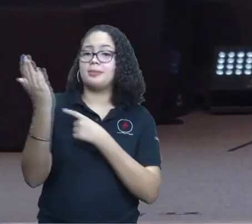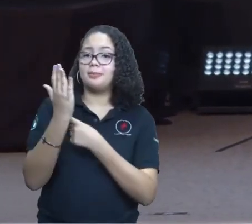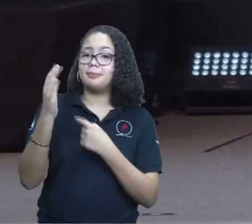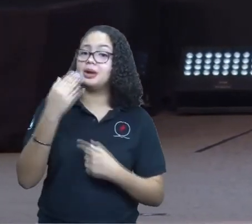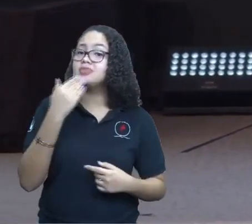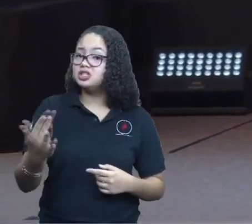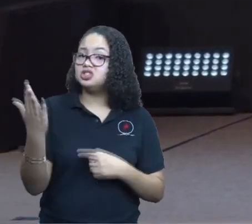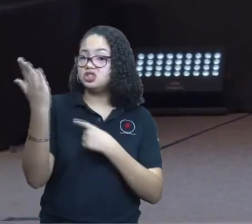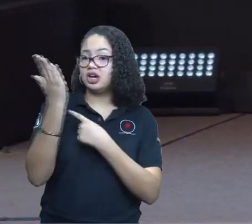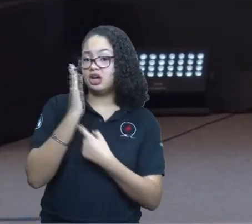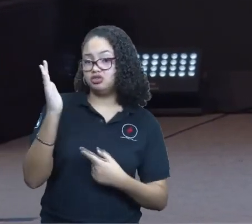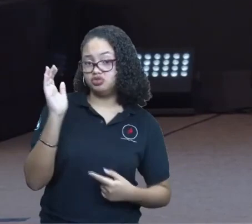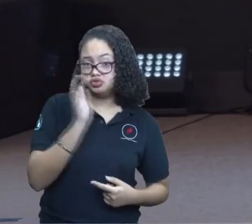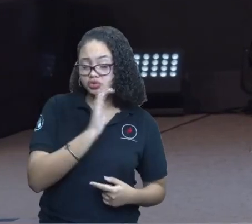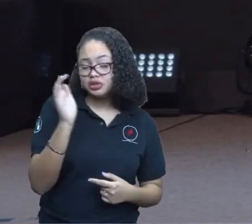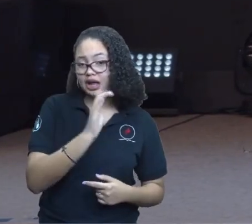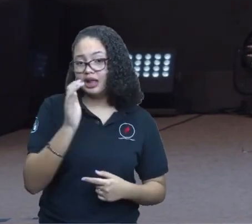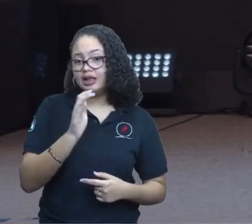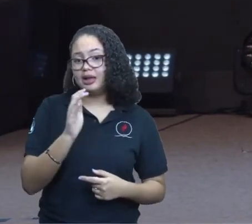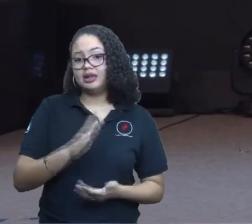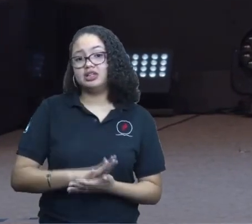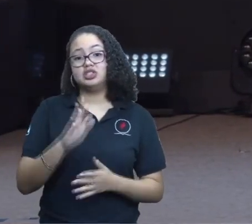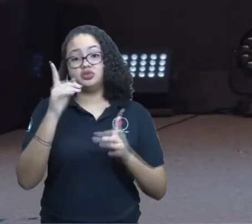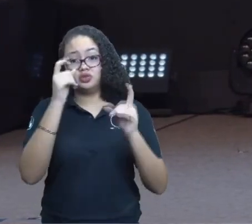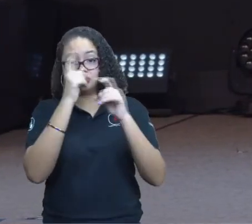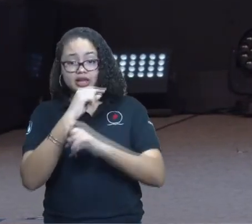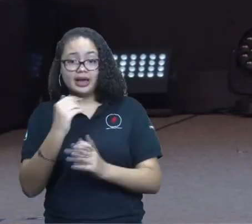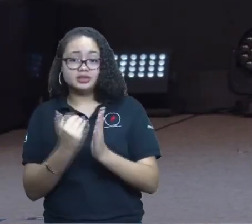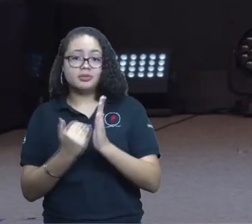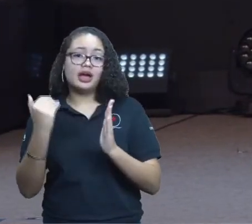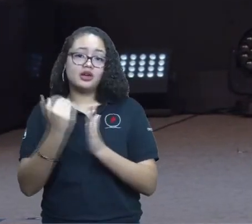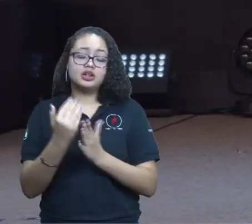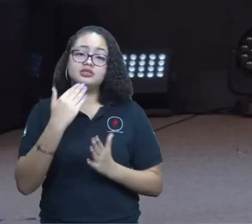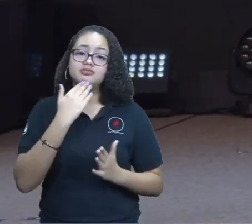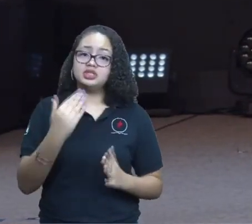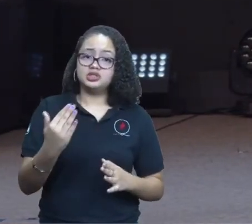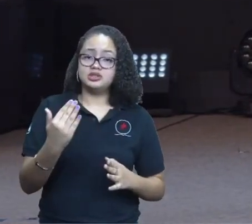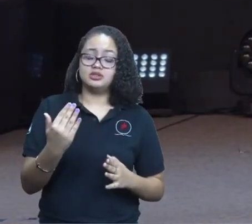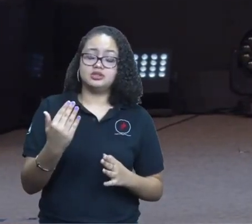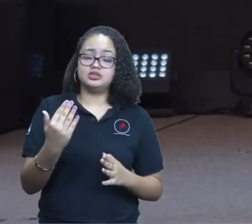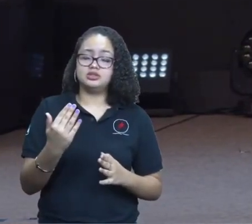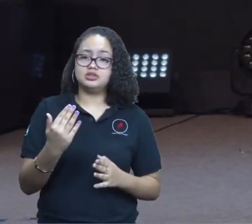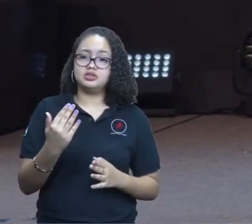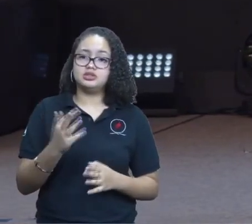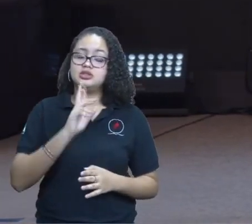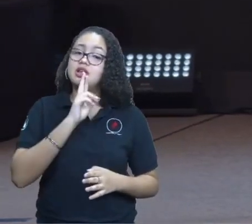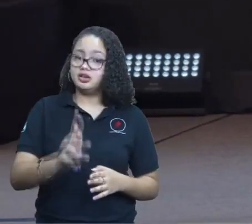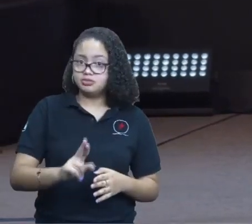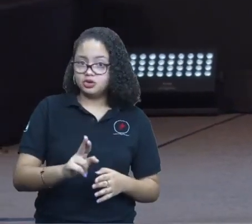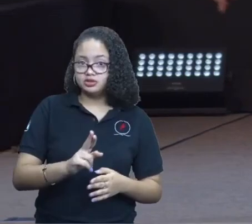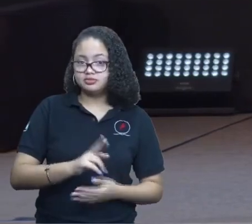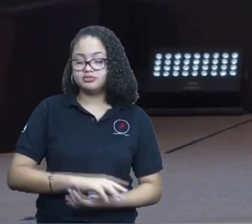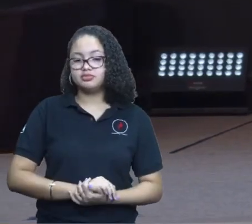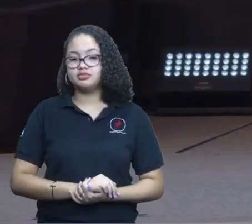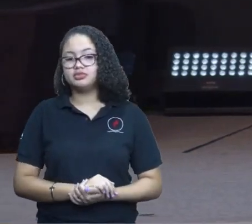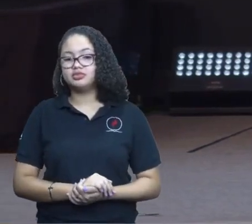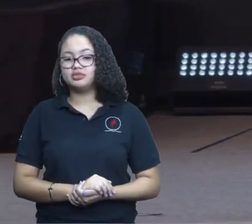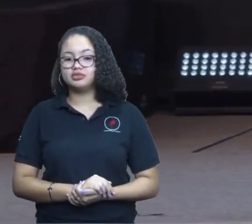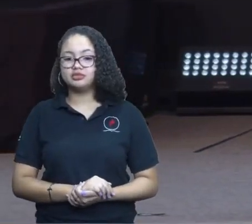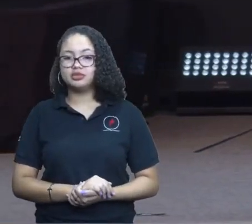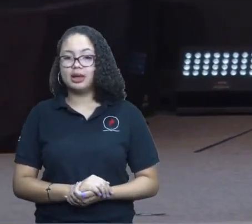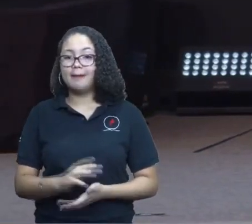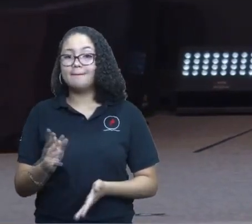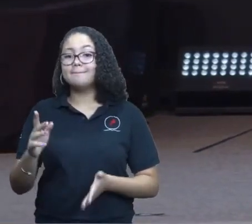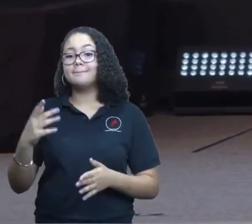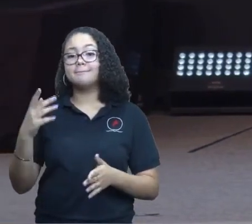identificar Onde caiu pega esse rapaz Manda ele para casa voltar no outro dia e pergunta para ele aonde caiu não sabe